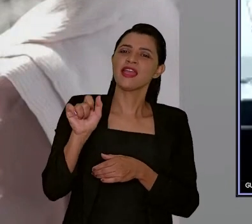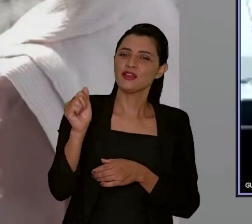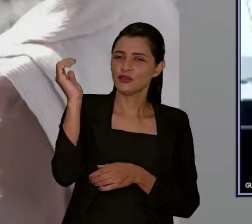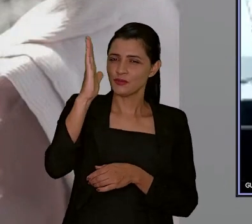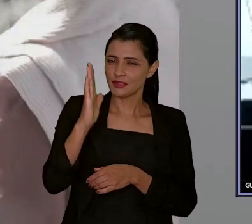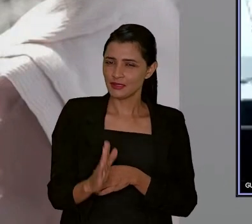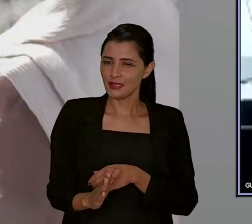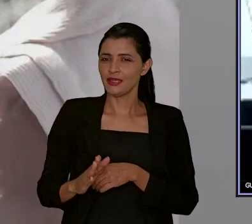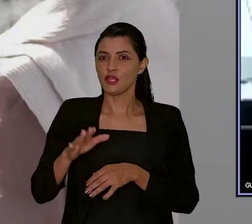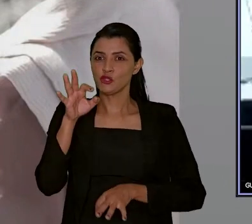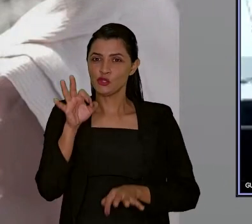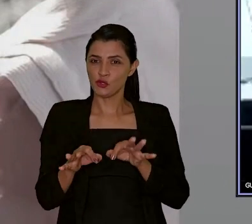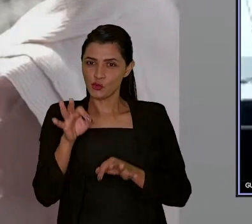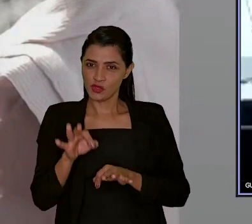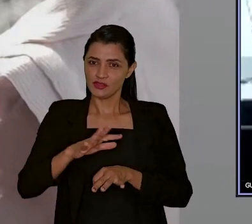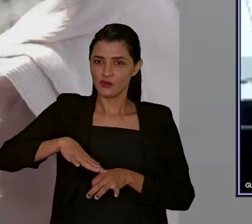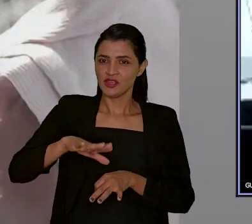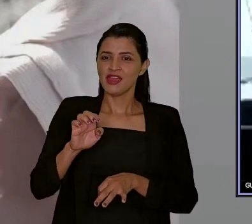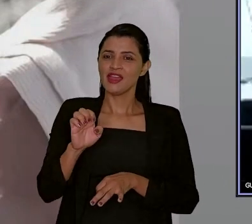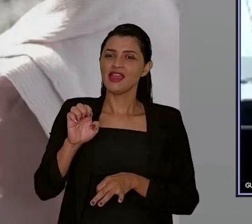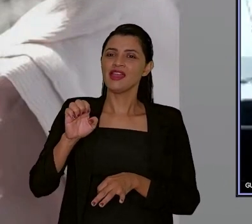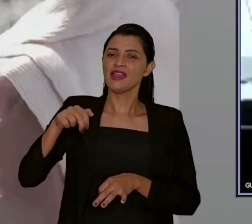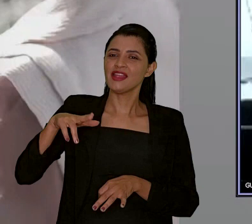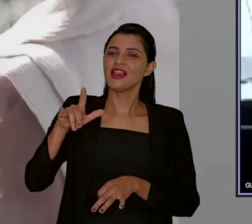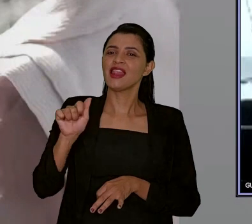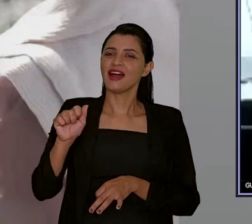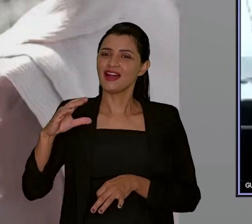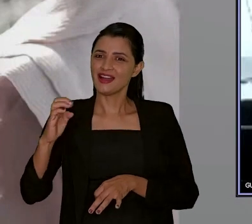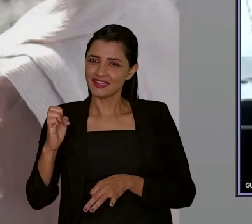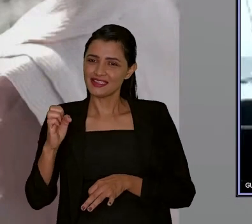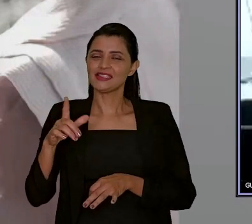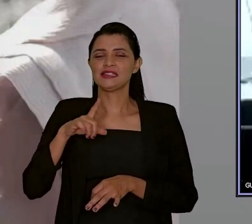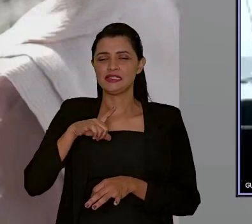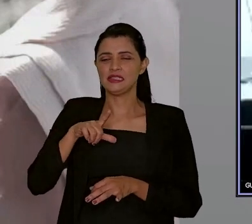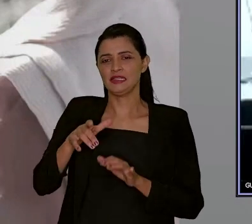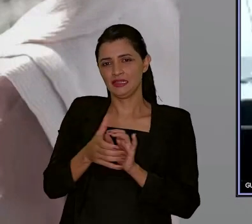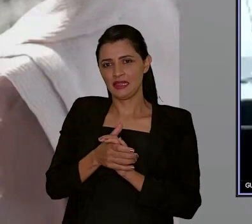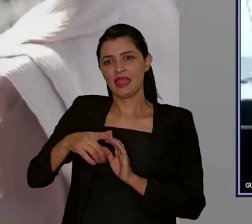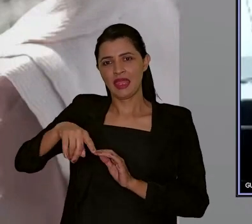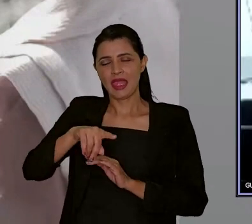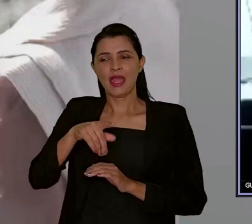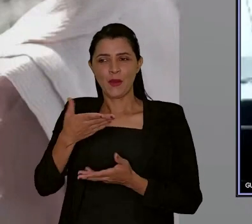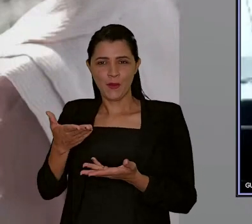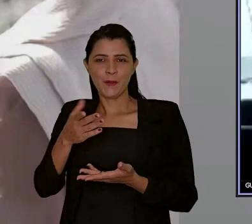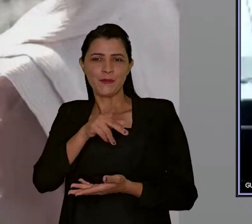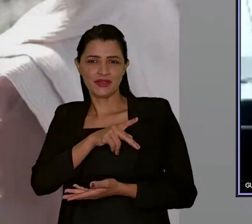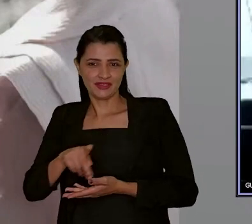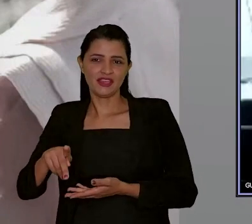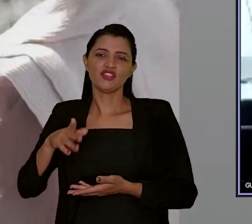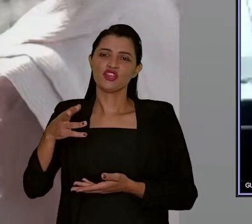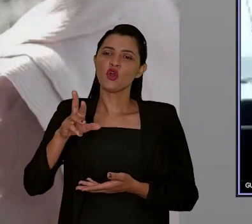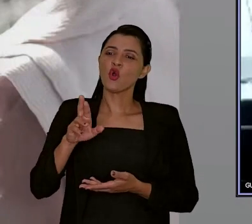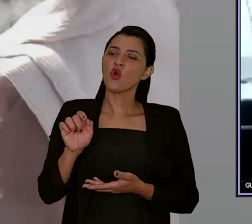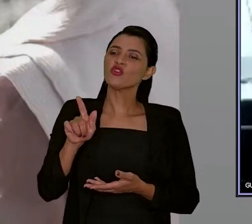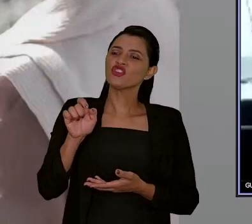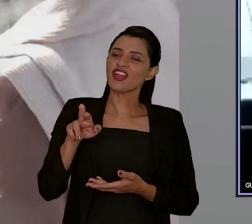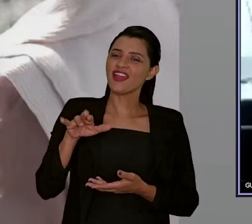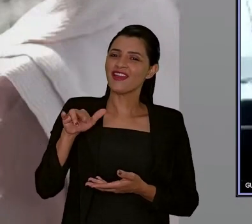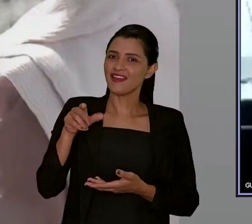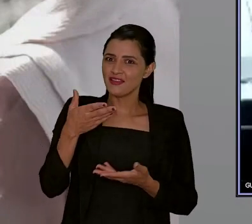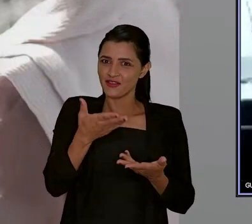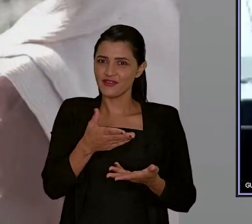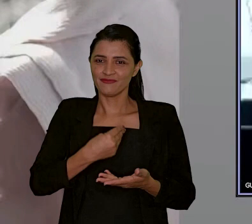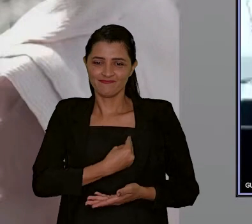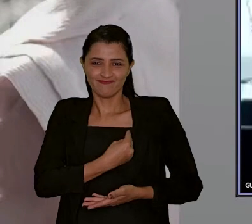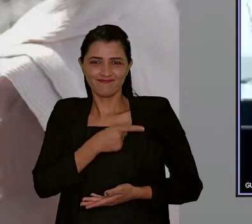enlace, começando aqui pelo meu presidente de mesa, desembargador Rogério Fialho, né, que está aqui